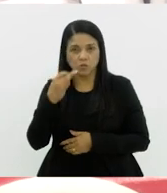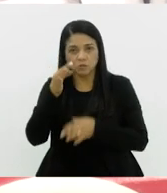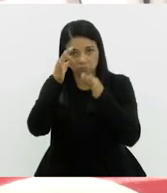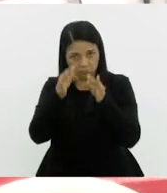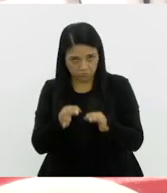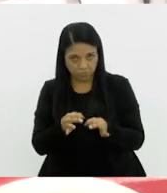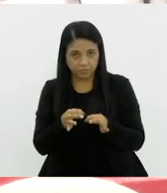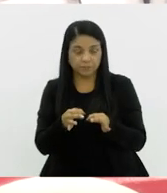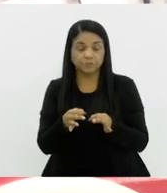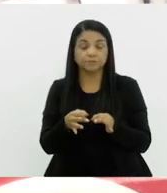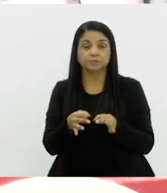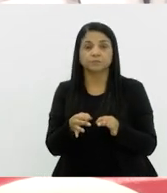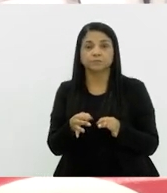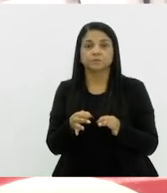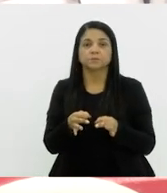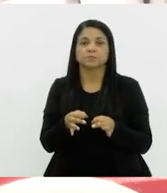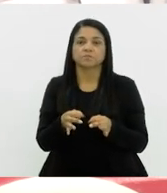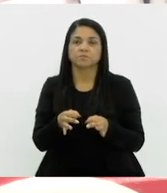né,